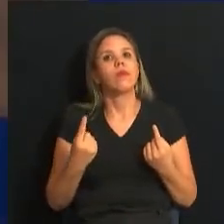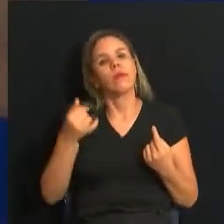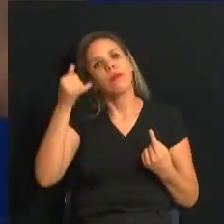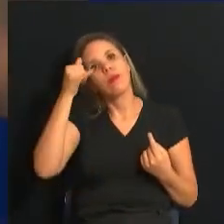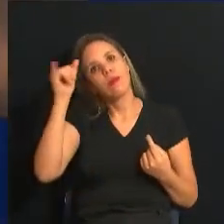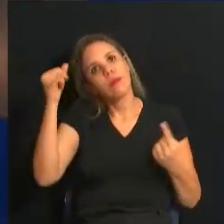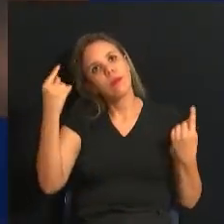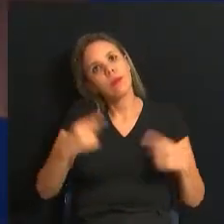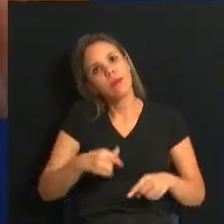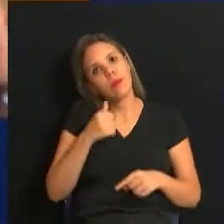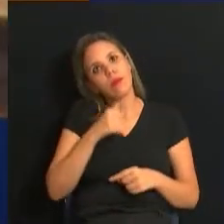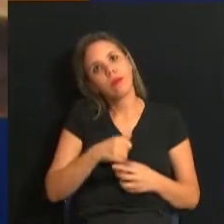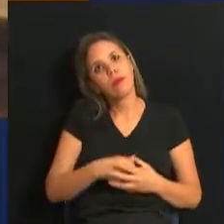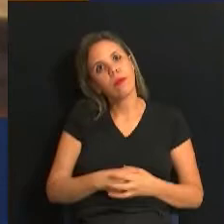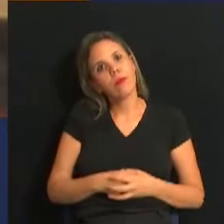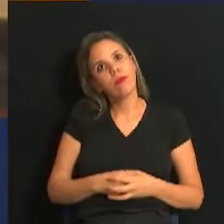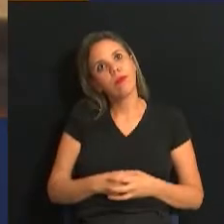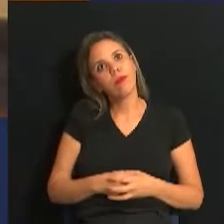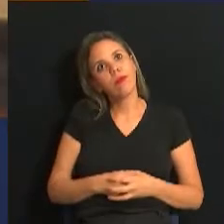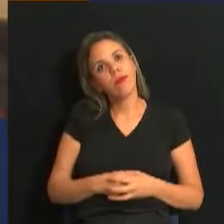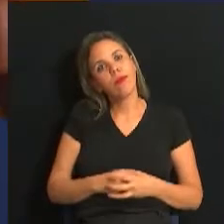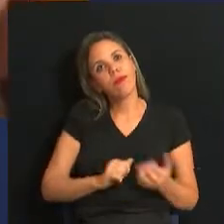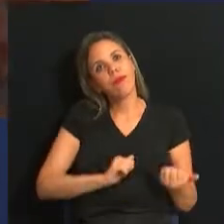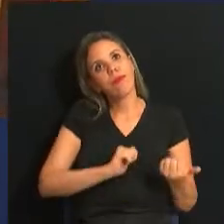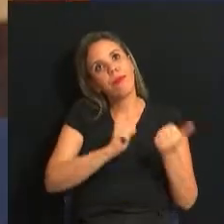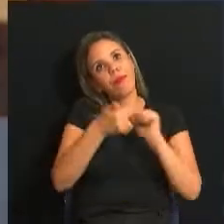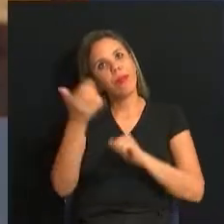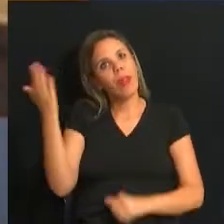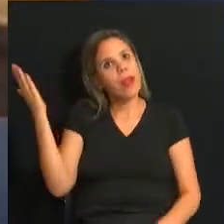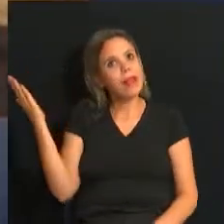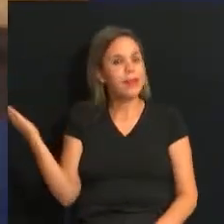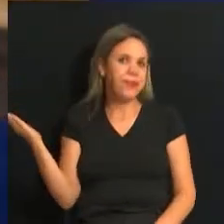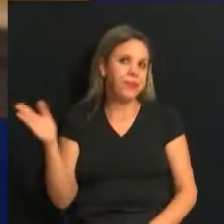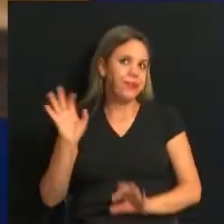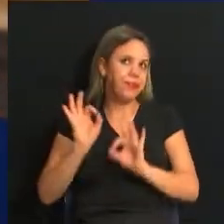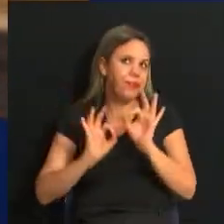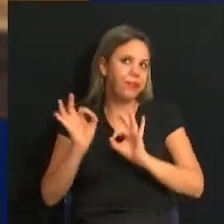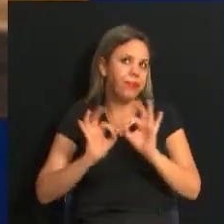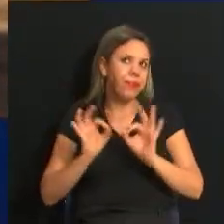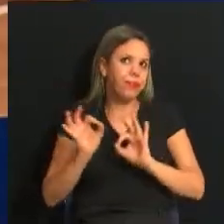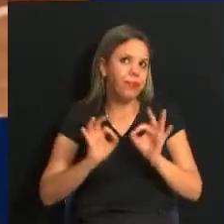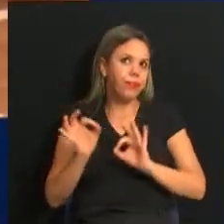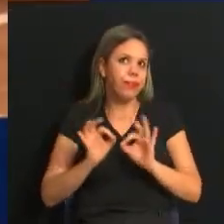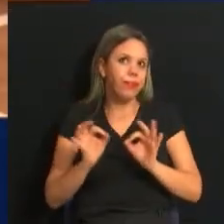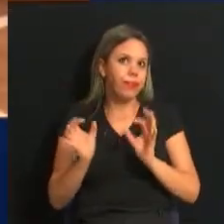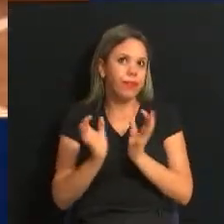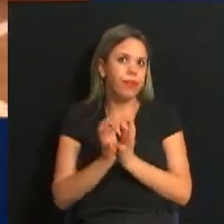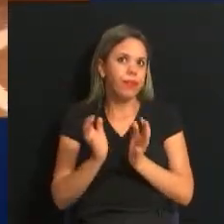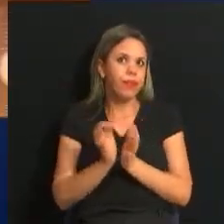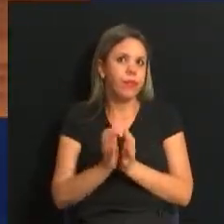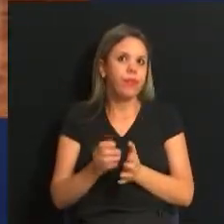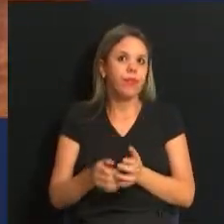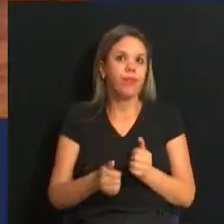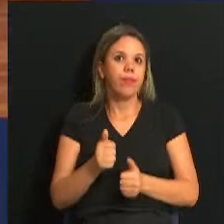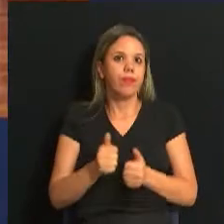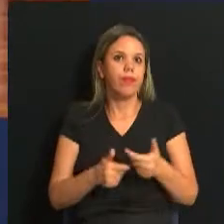contra as mulheres. E no esporte, a preparação do Pulo Futsal para a